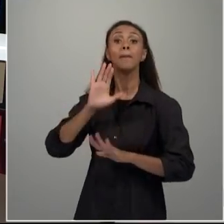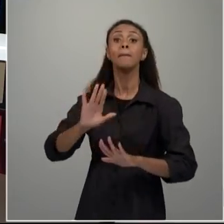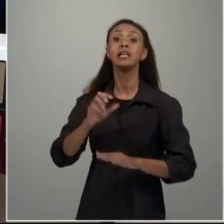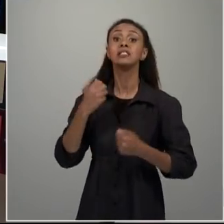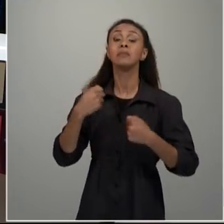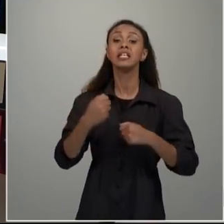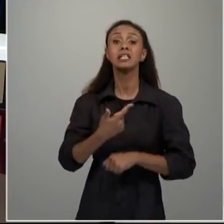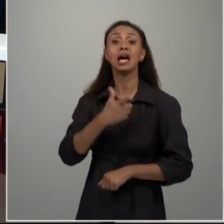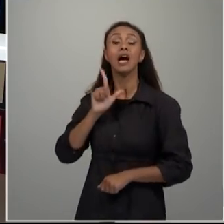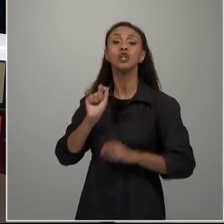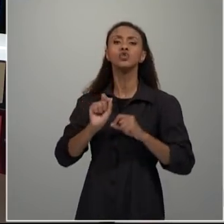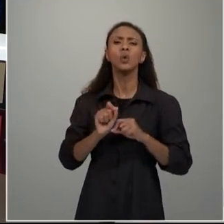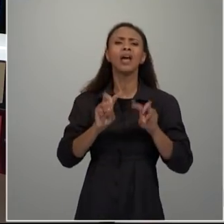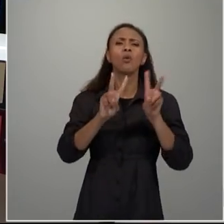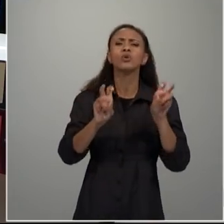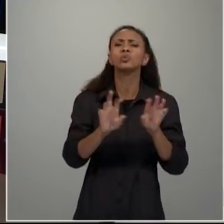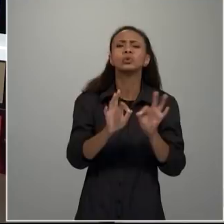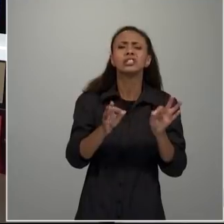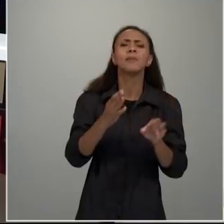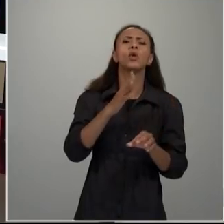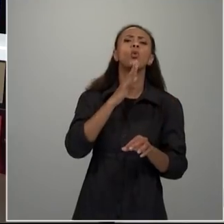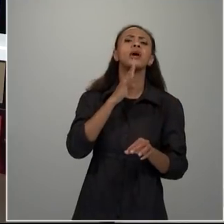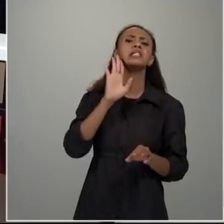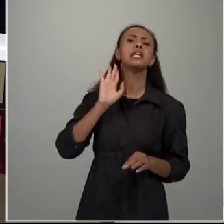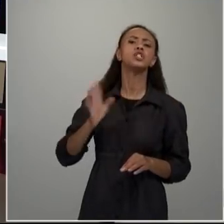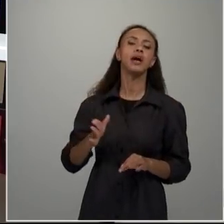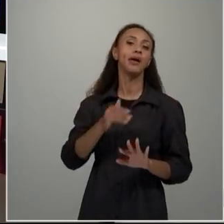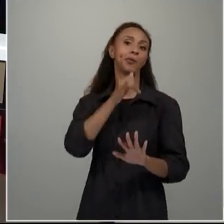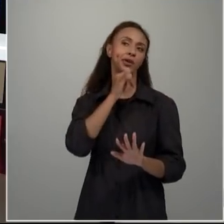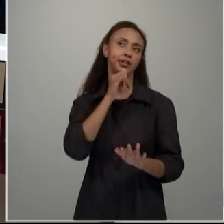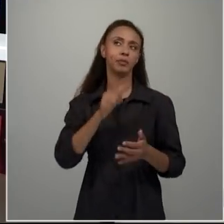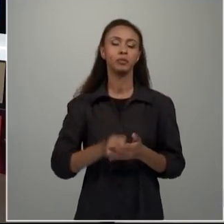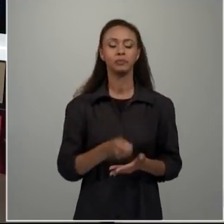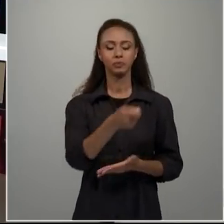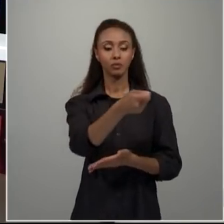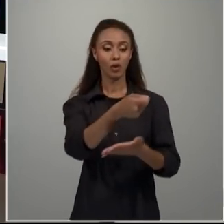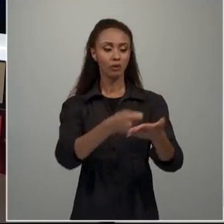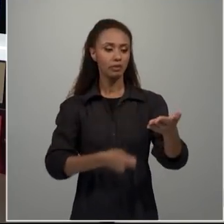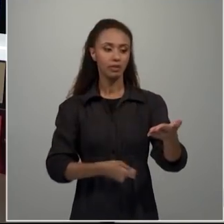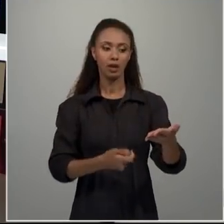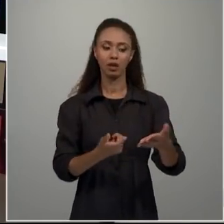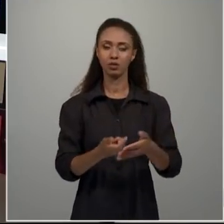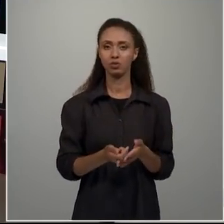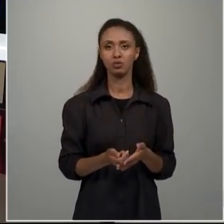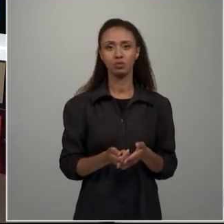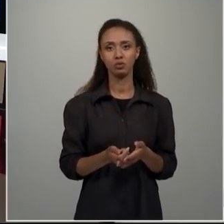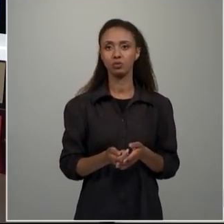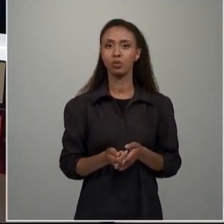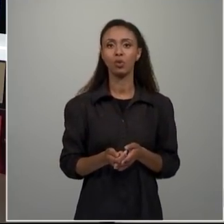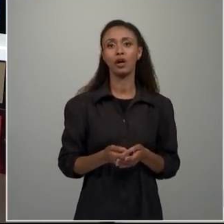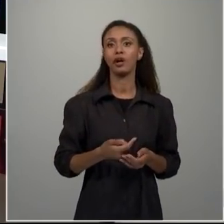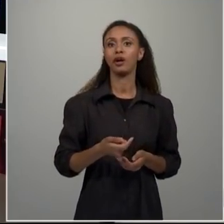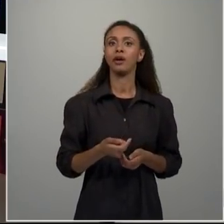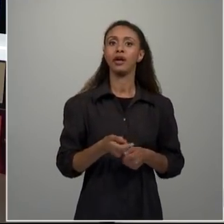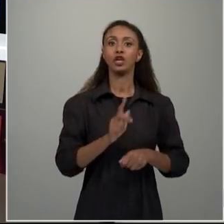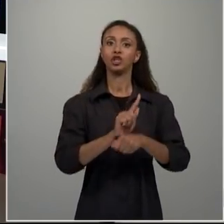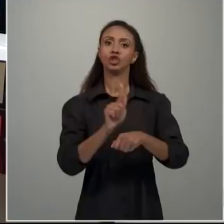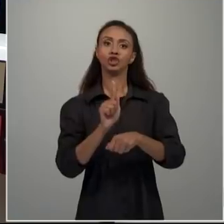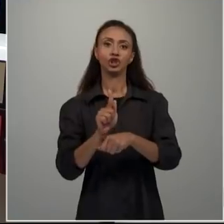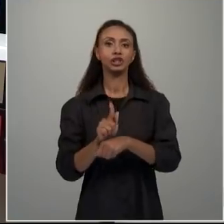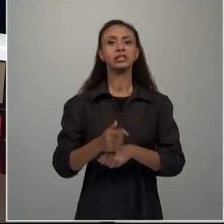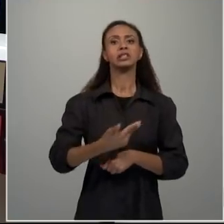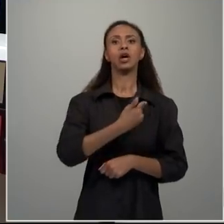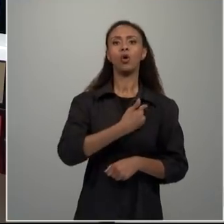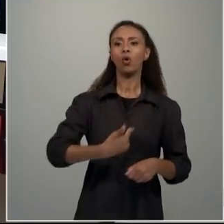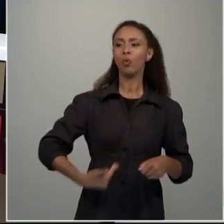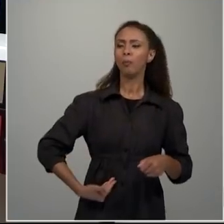sei nada me deram um texto lá que é gestão pública para o desenvolvimento social eu não